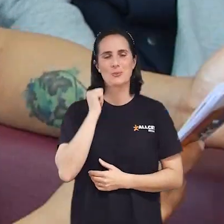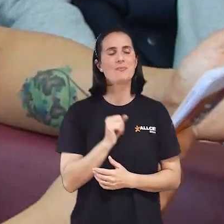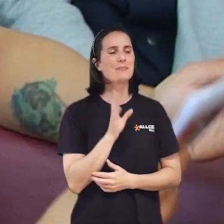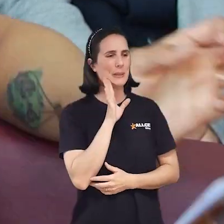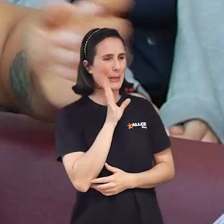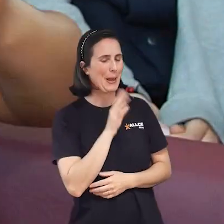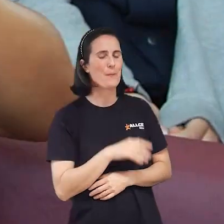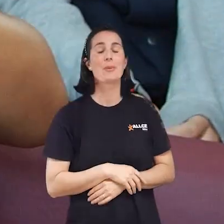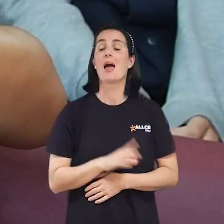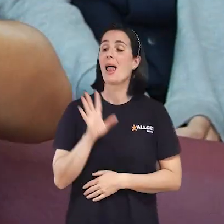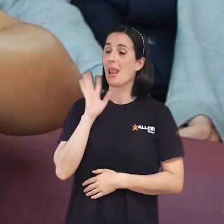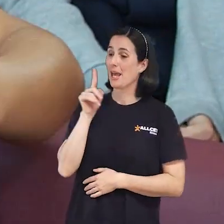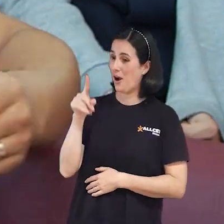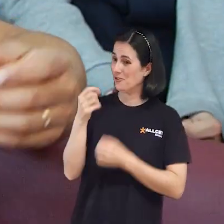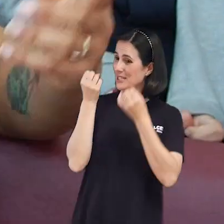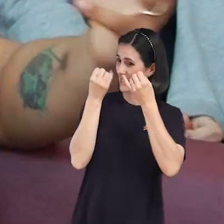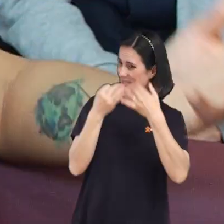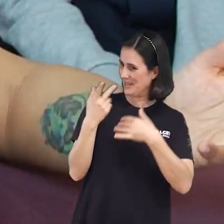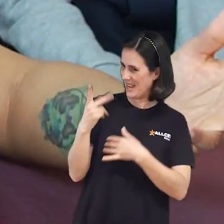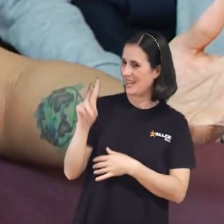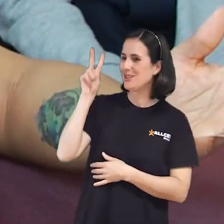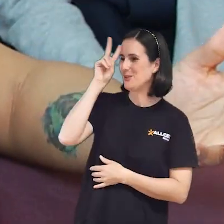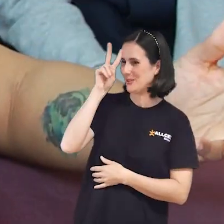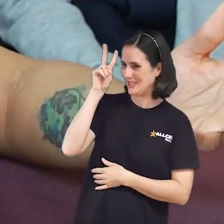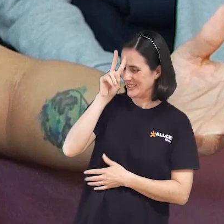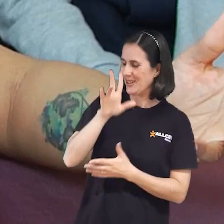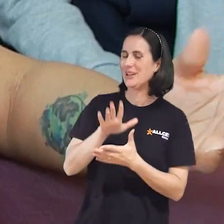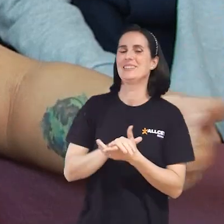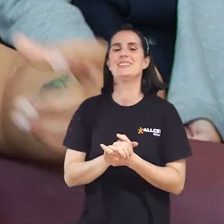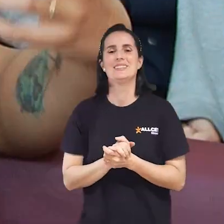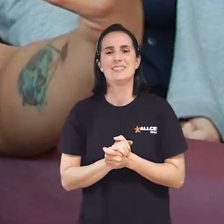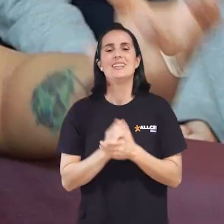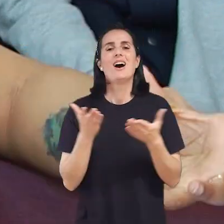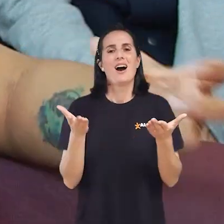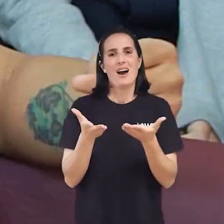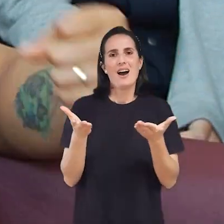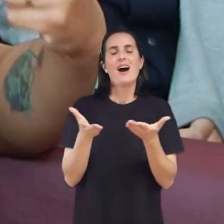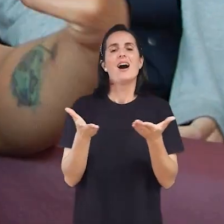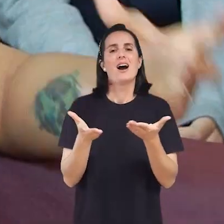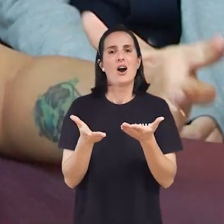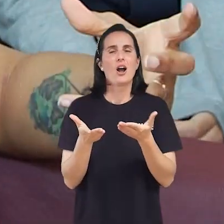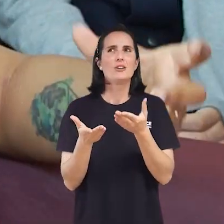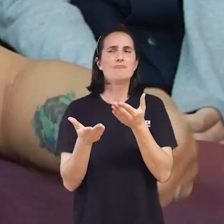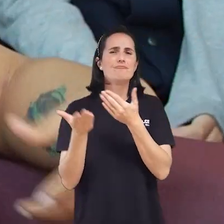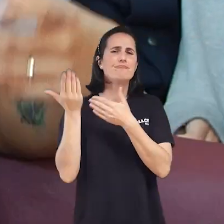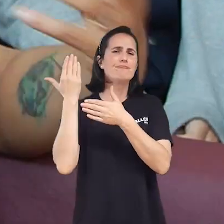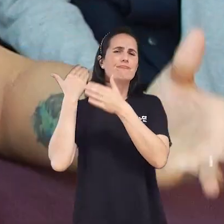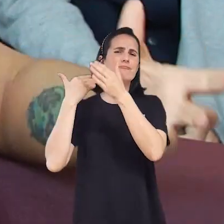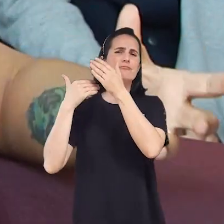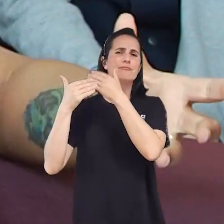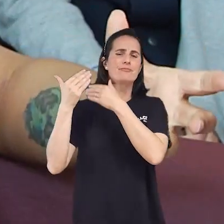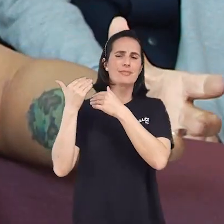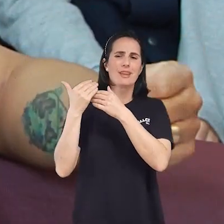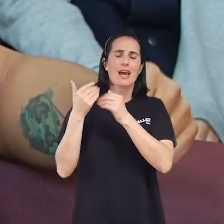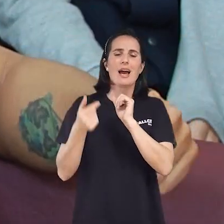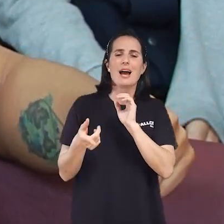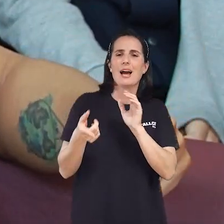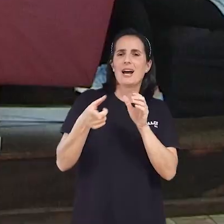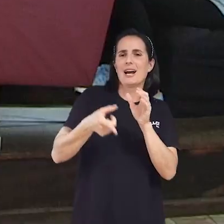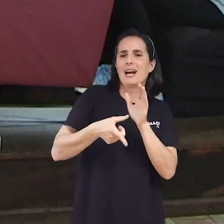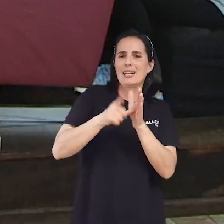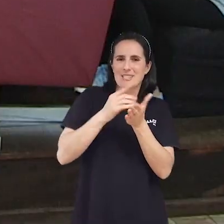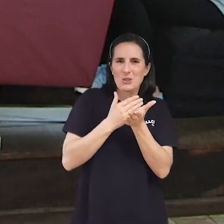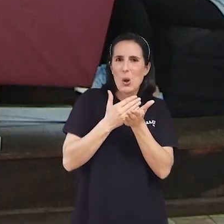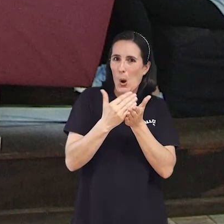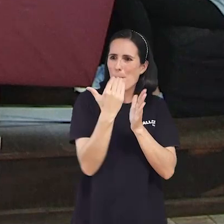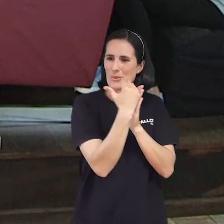tanto dos mirins, do nosso público, essas histórias importantes, histórias de vida, de trajetória dos nossos parlamentares